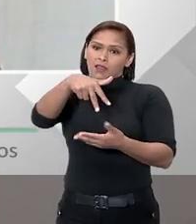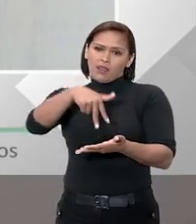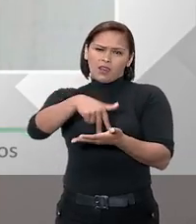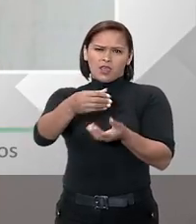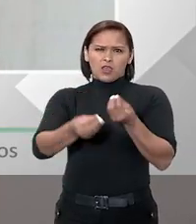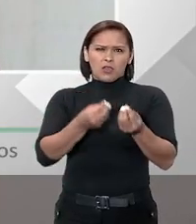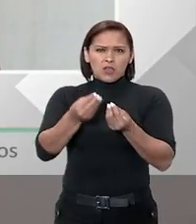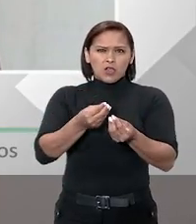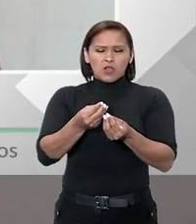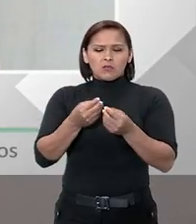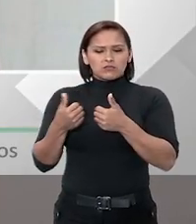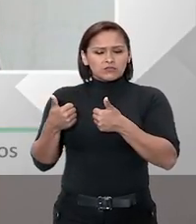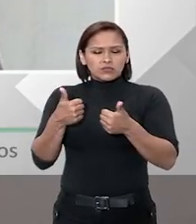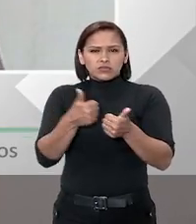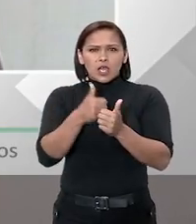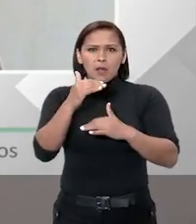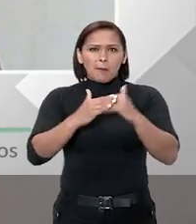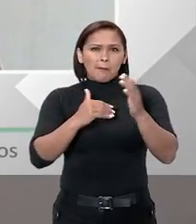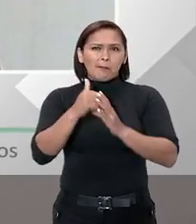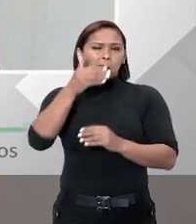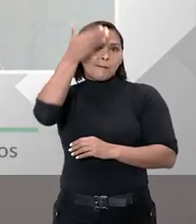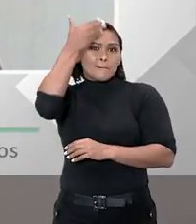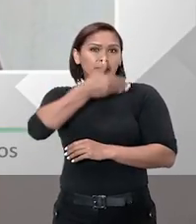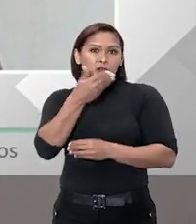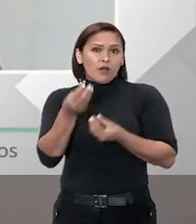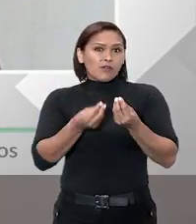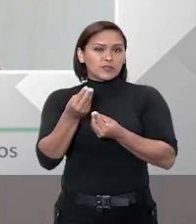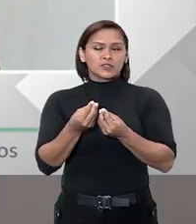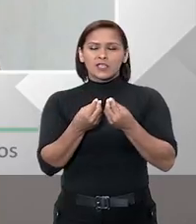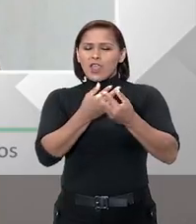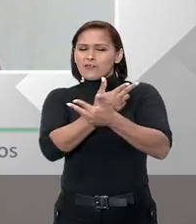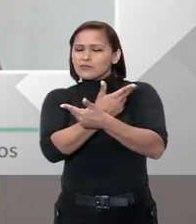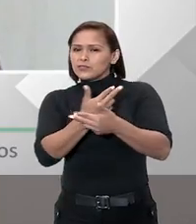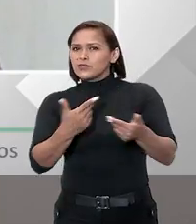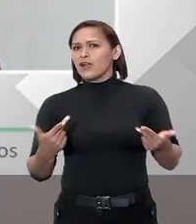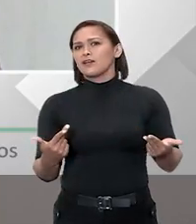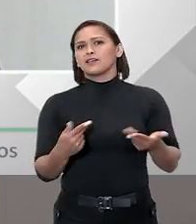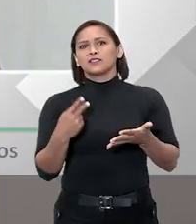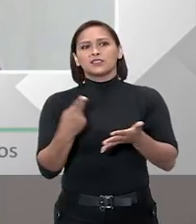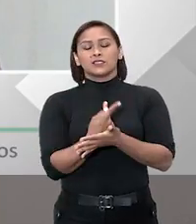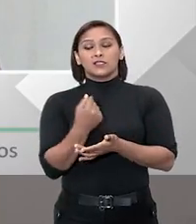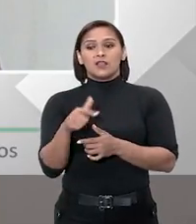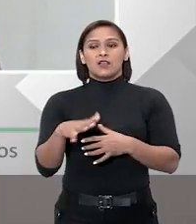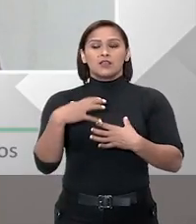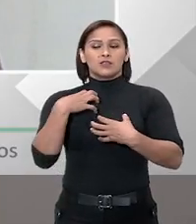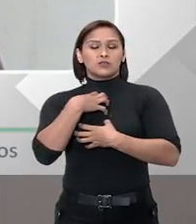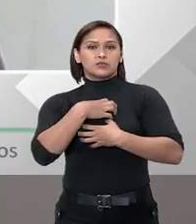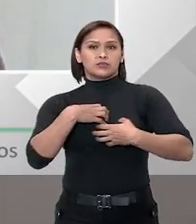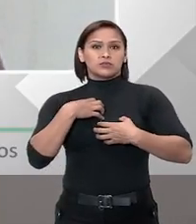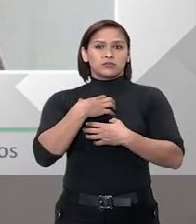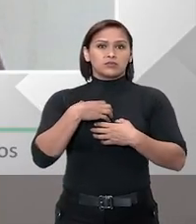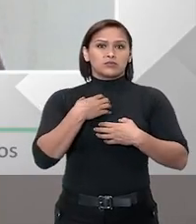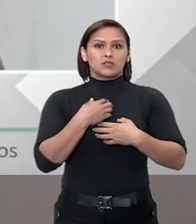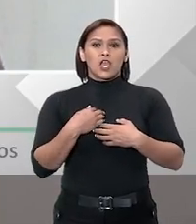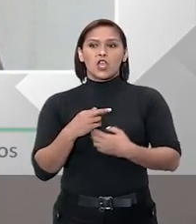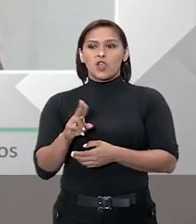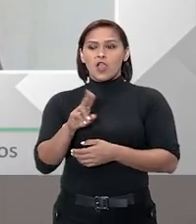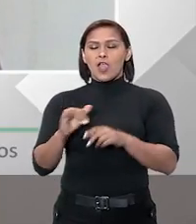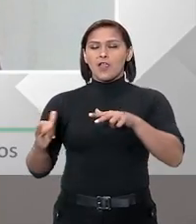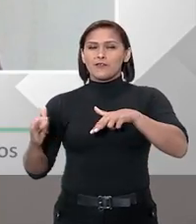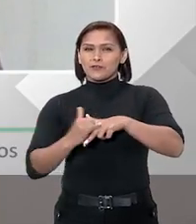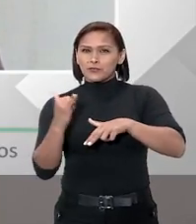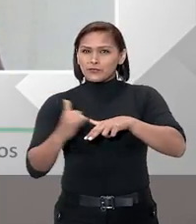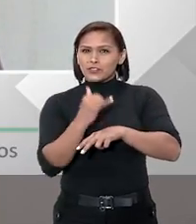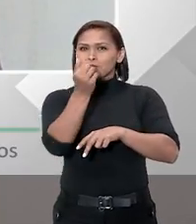ali como instrumento de produção de prova e muitas vezes gerando uma chamada